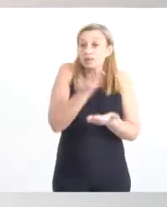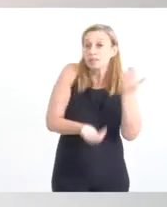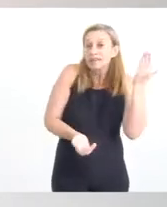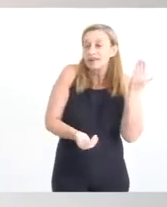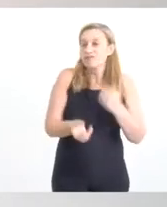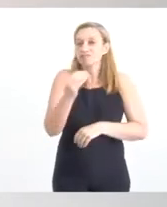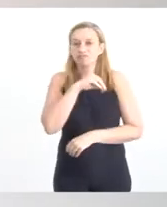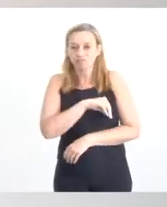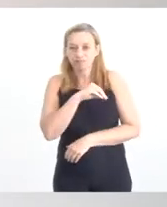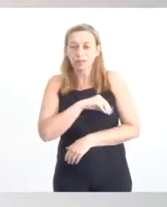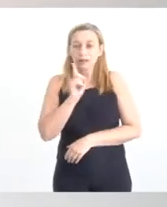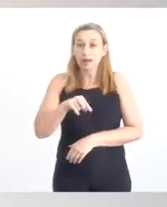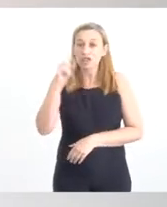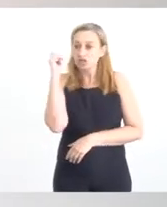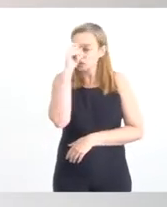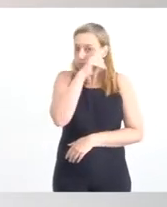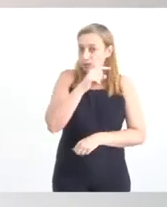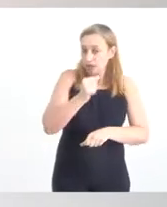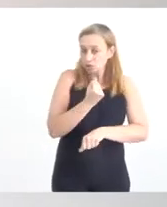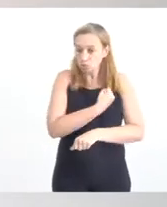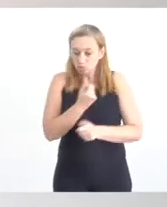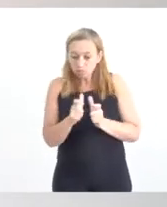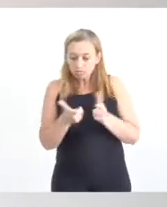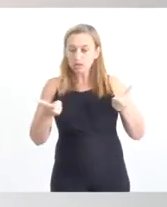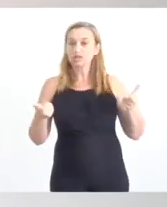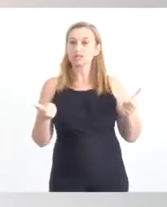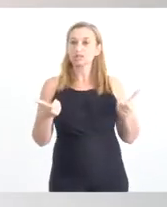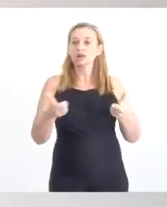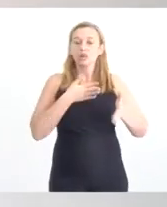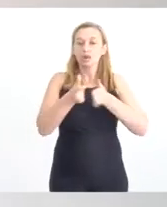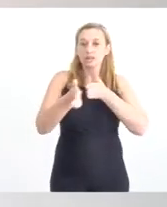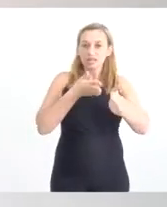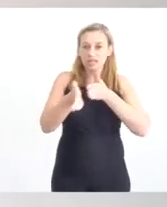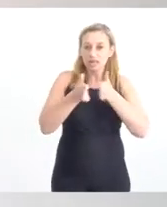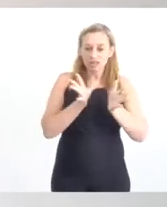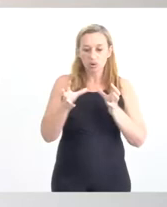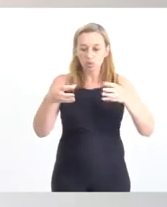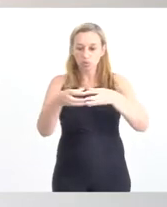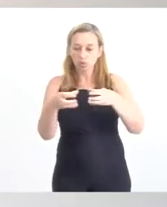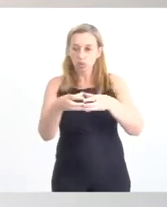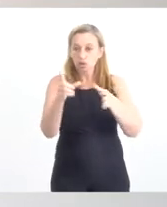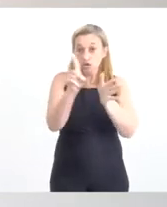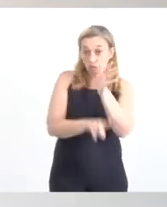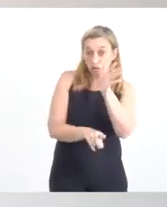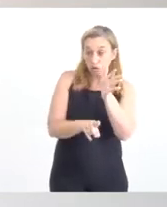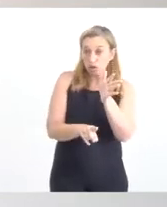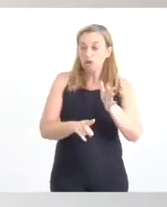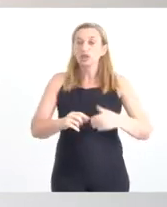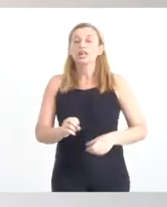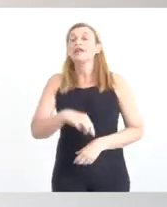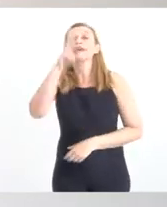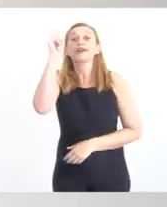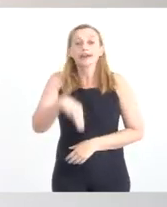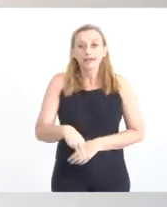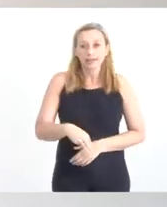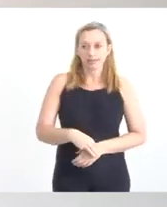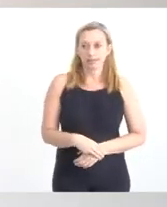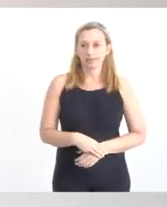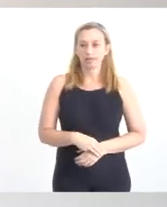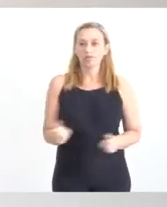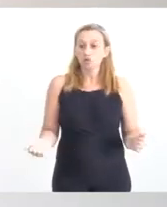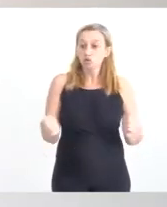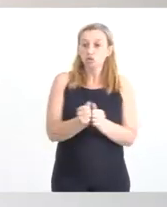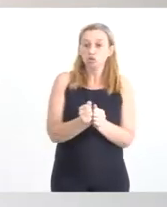perderam renda né Então as dificuldades aumentaram o acesso aos órgãos diminuiu e quem esteve